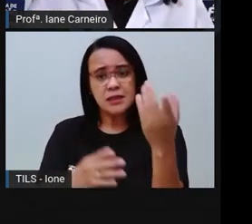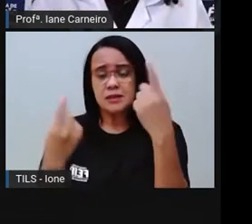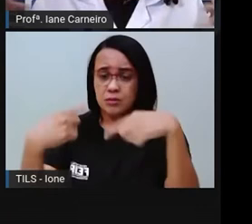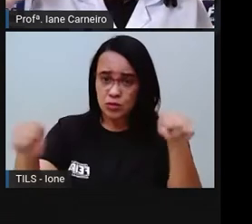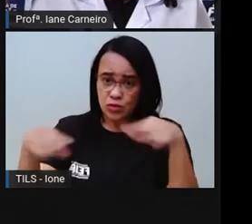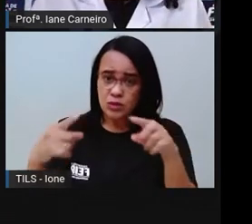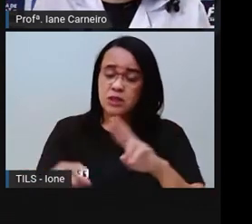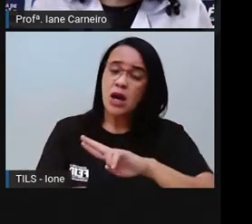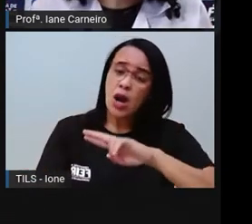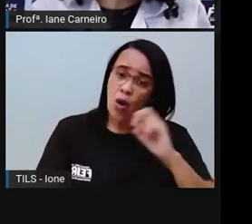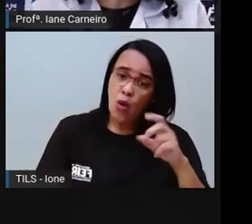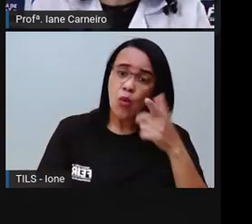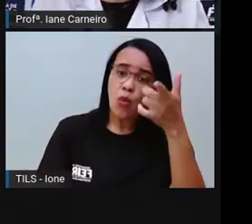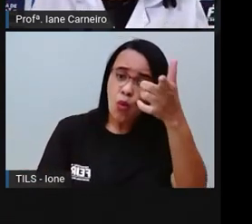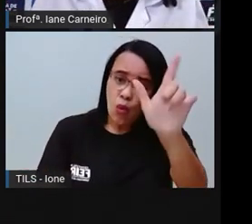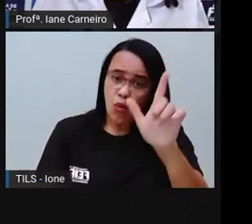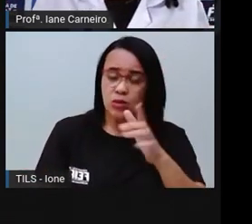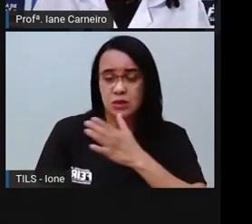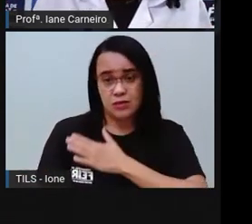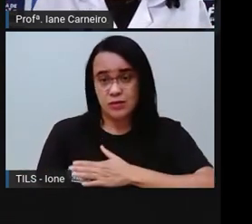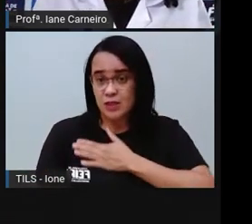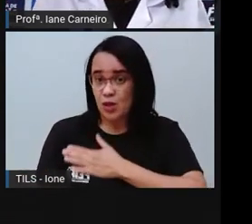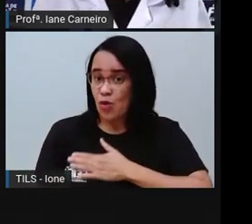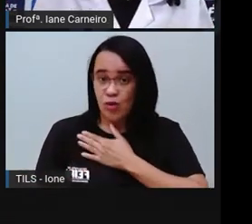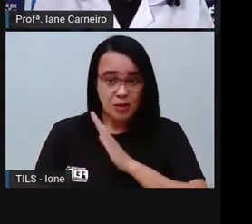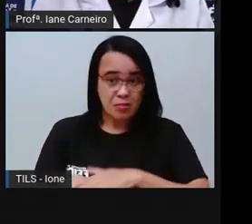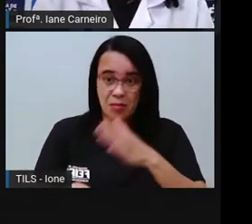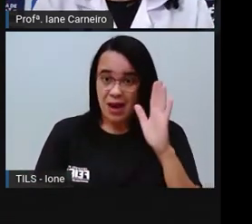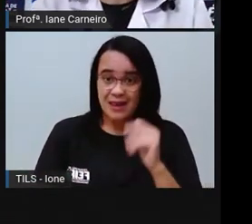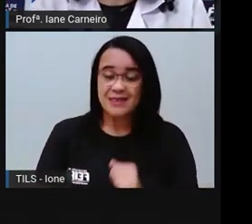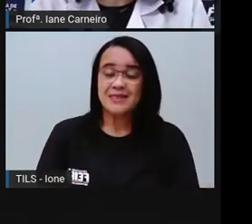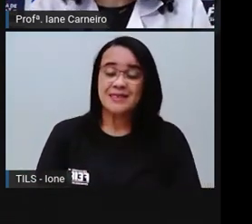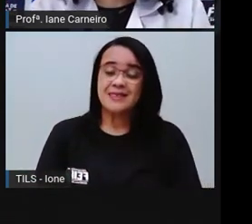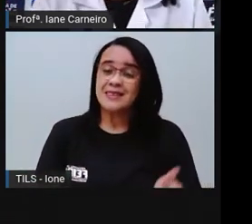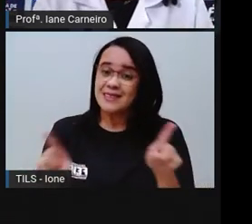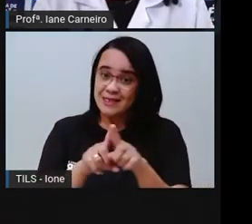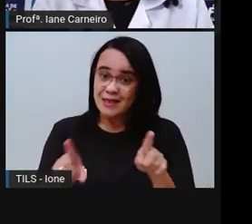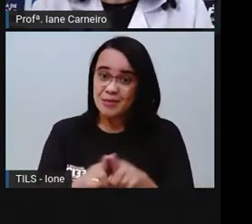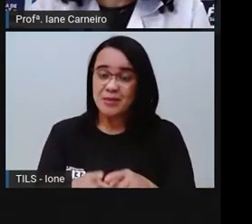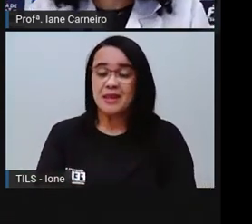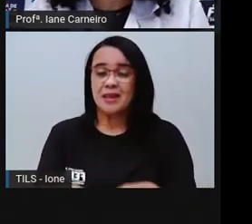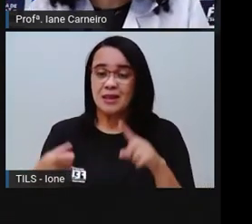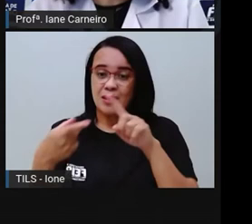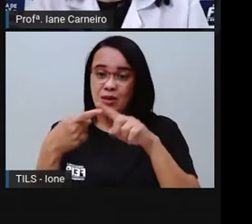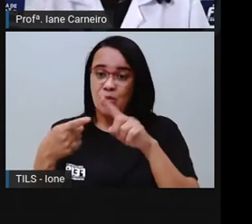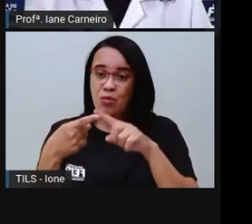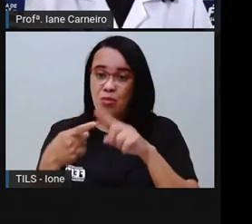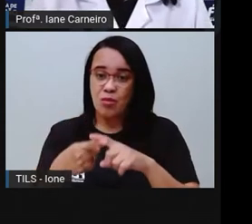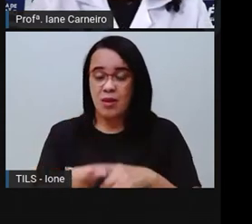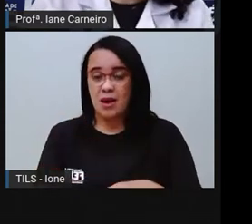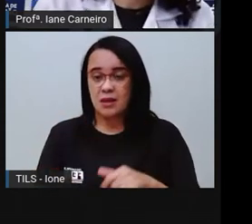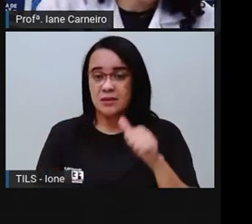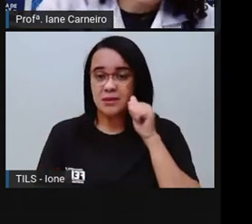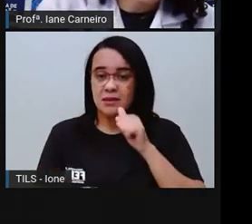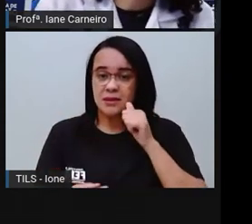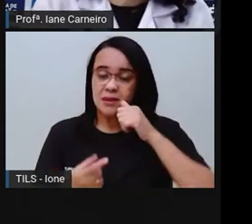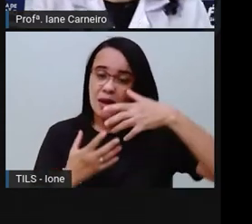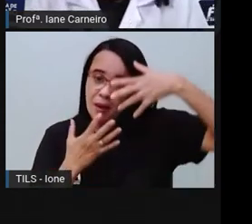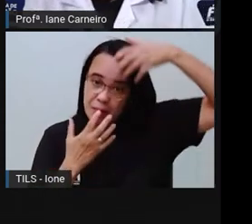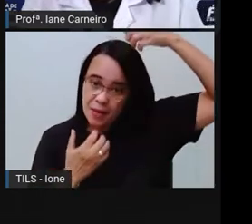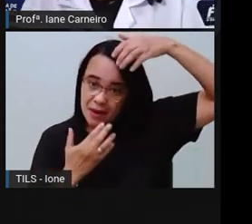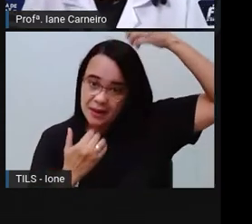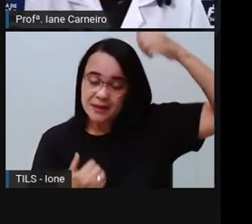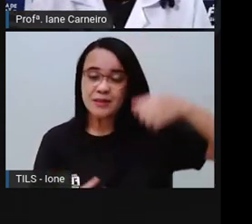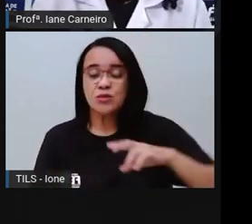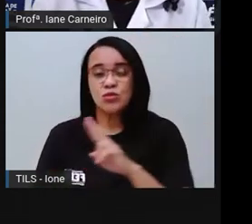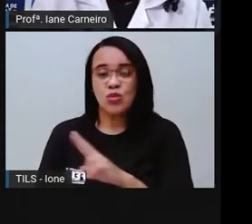você pode decorar uma outra para linda que você goste né Tenha da macaca Sofia né Macaca Sofia panela vazia